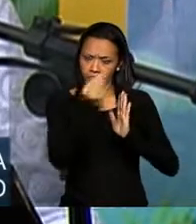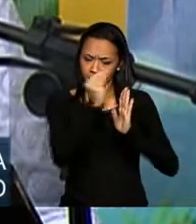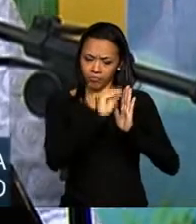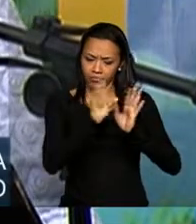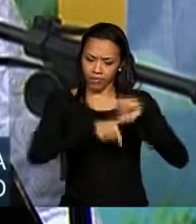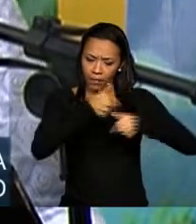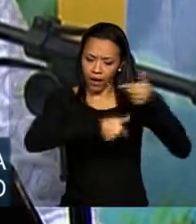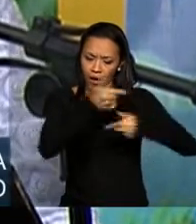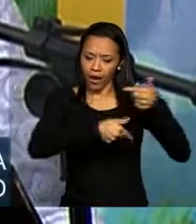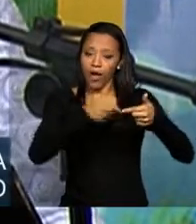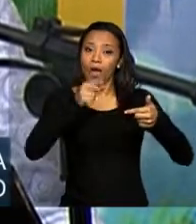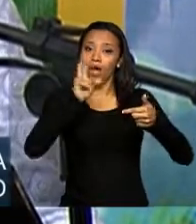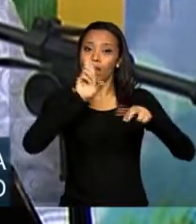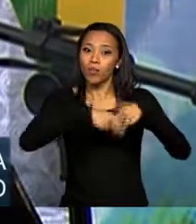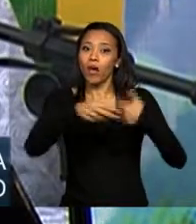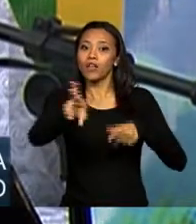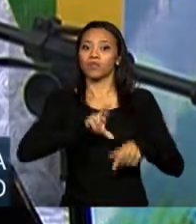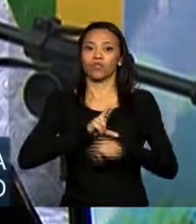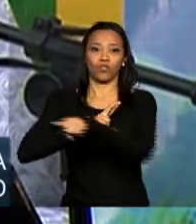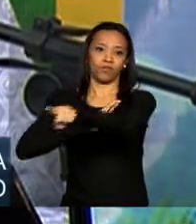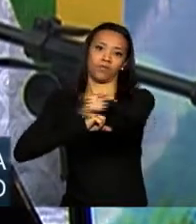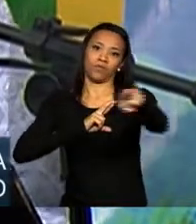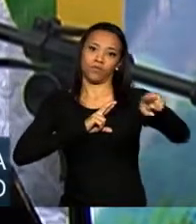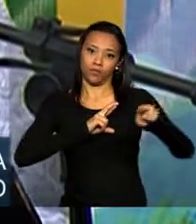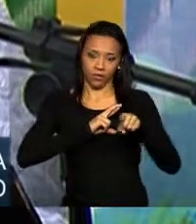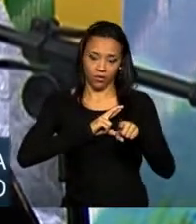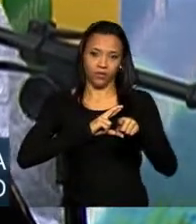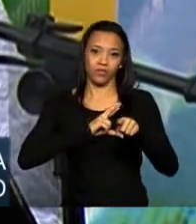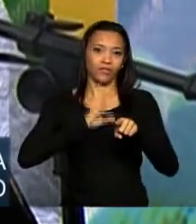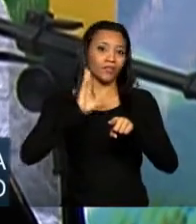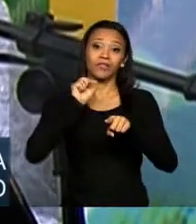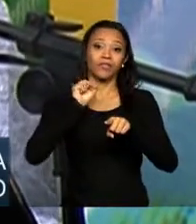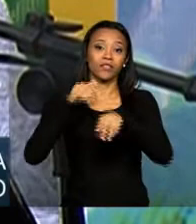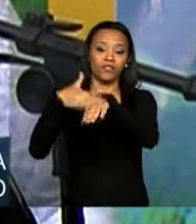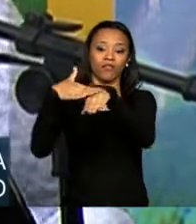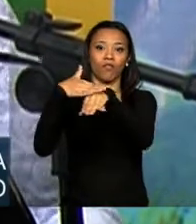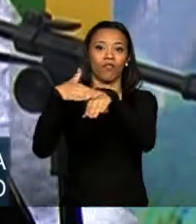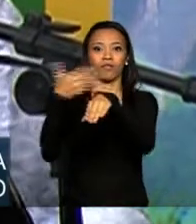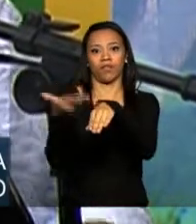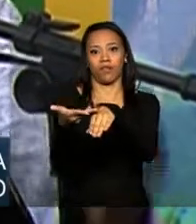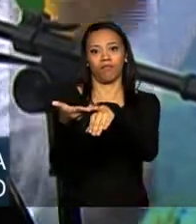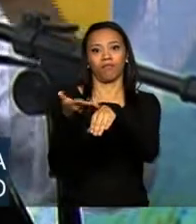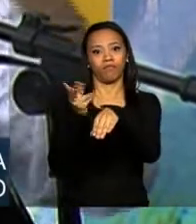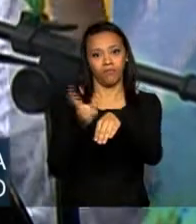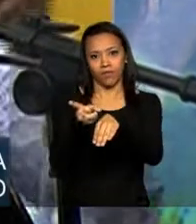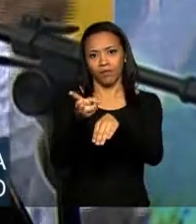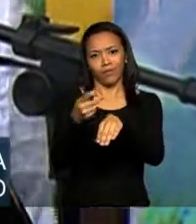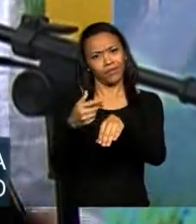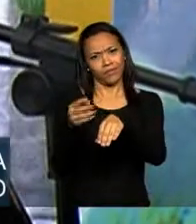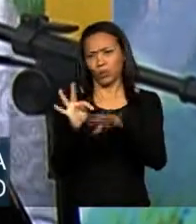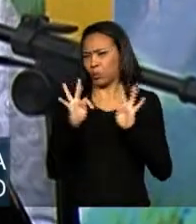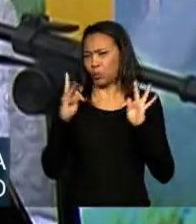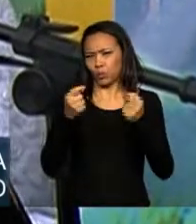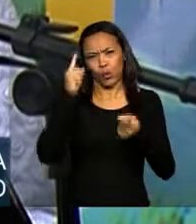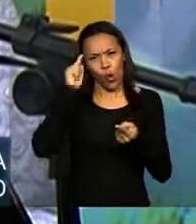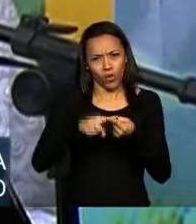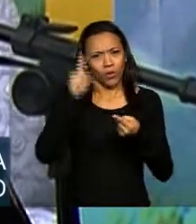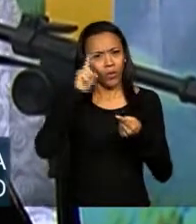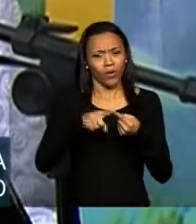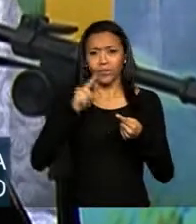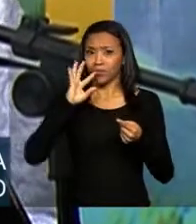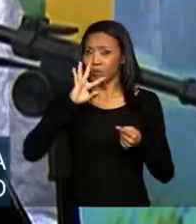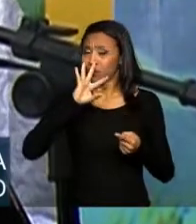fruto deste fato da gente ter dialogado nem sempre concordamos em tudo vou